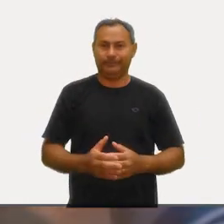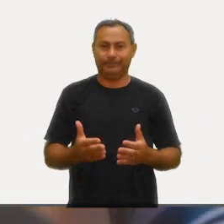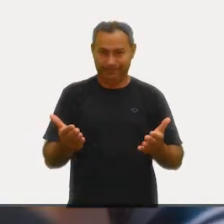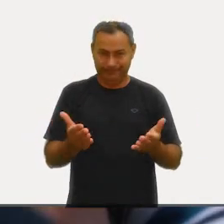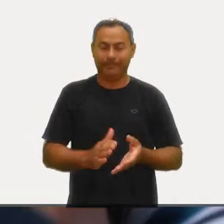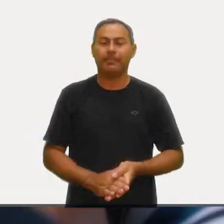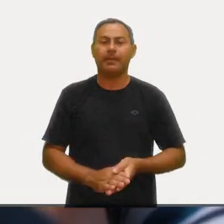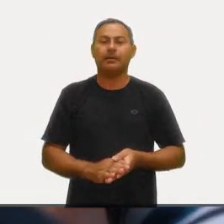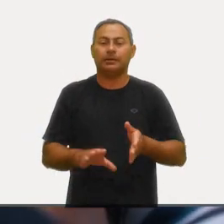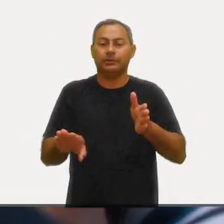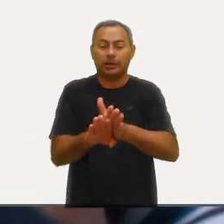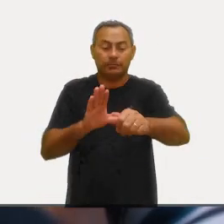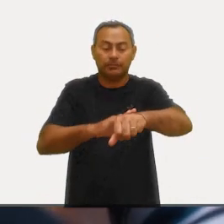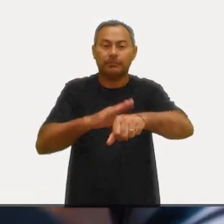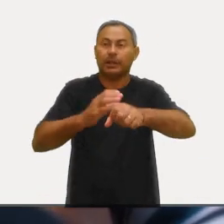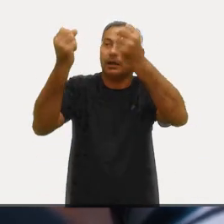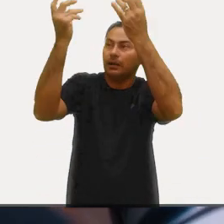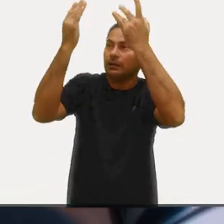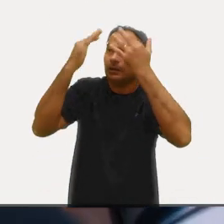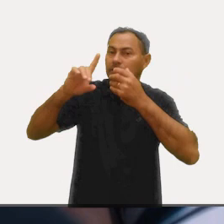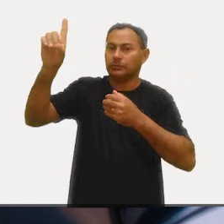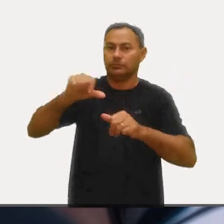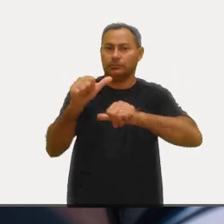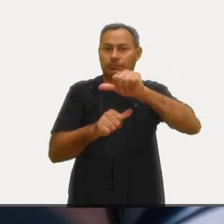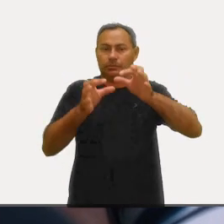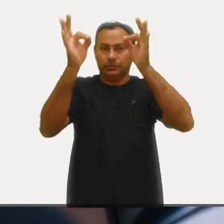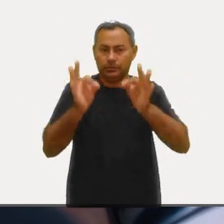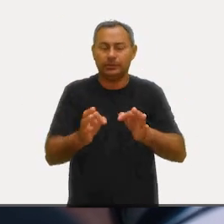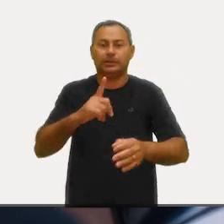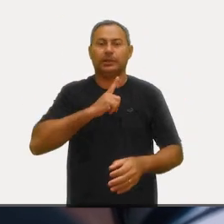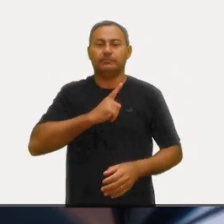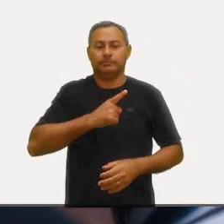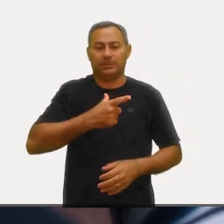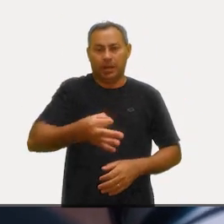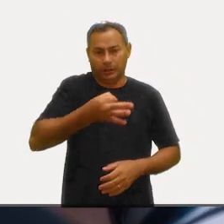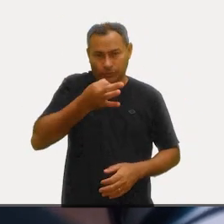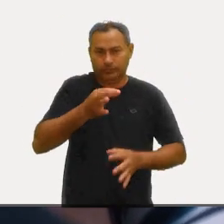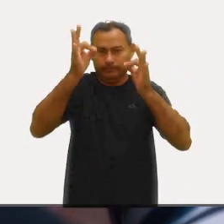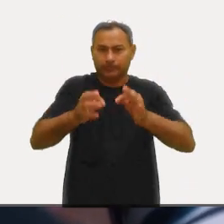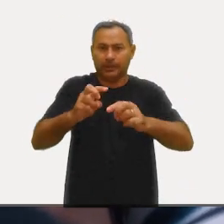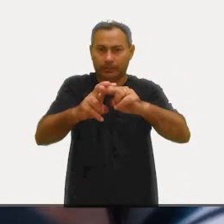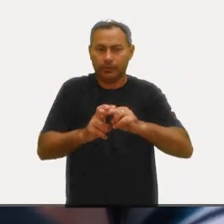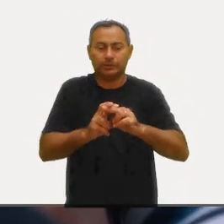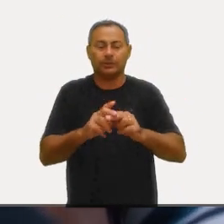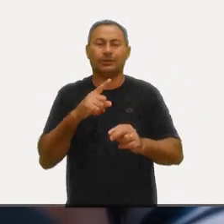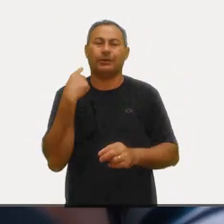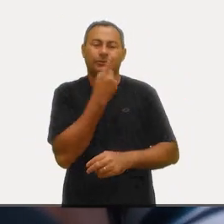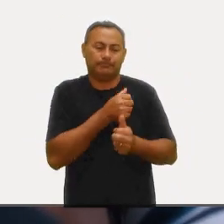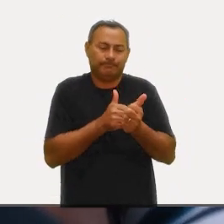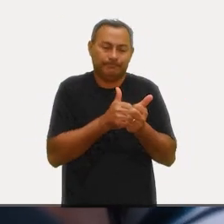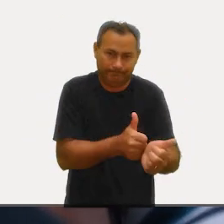justos. Chegamos ao ponto em que, pela graça de Deus, nos tornamos justos e temos atitudes justas, e por isso